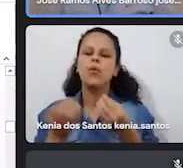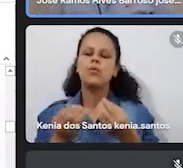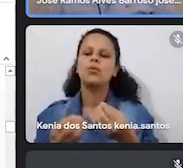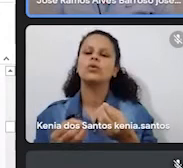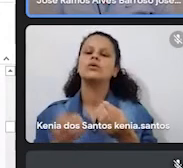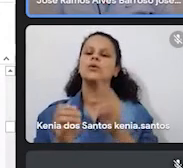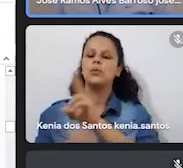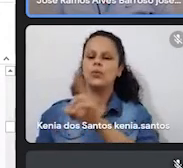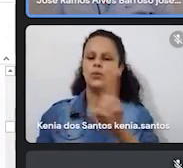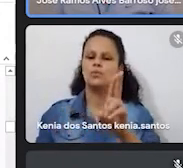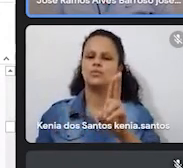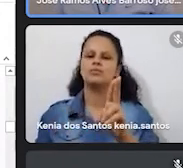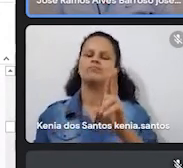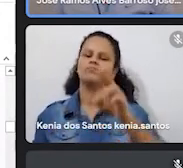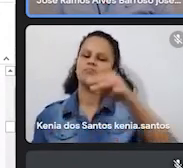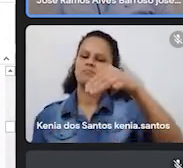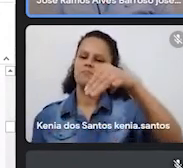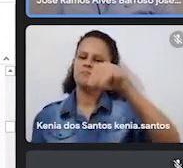tensão.